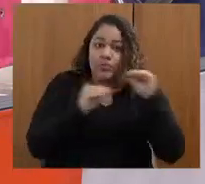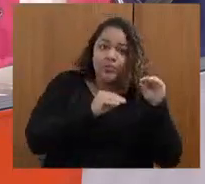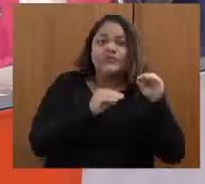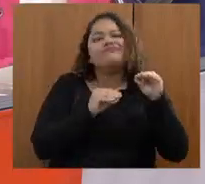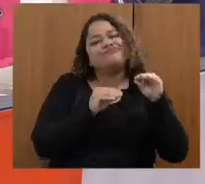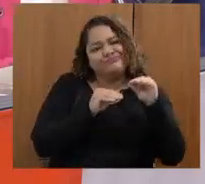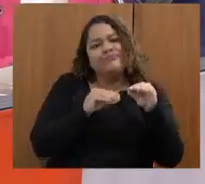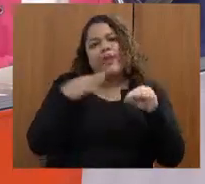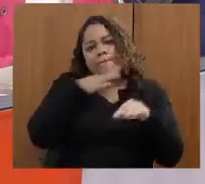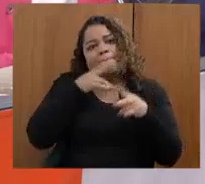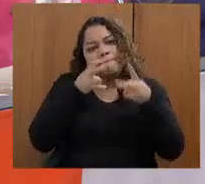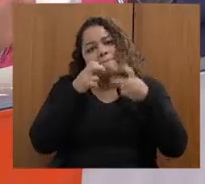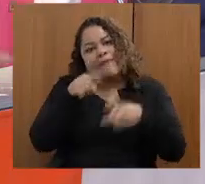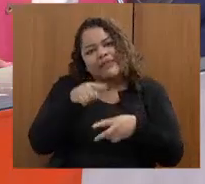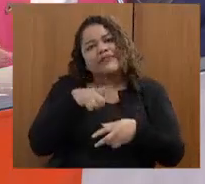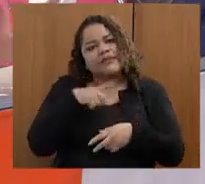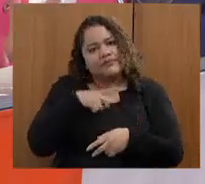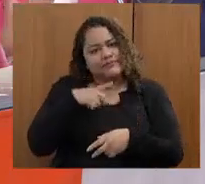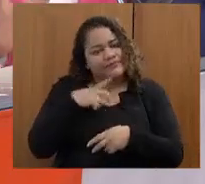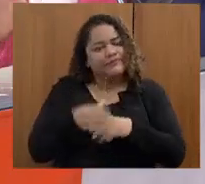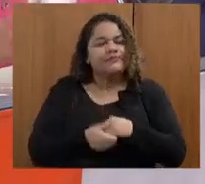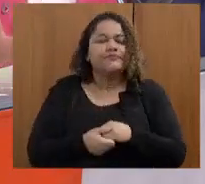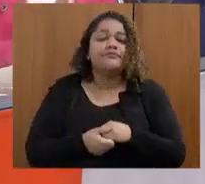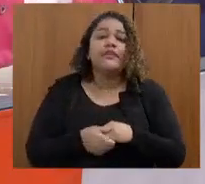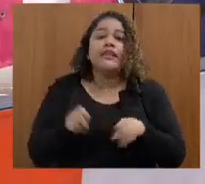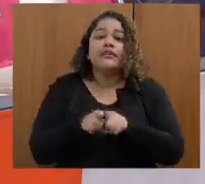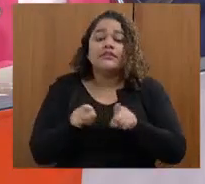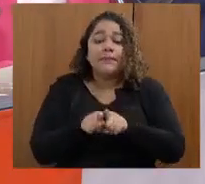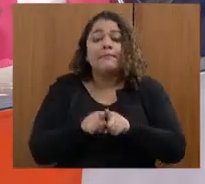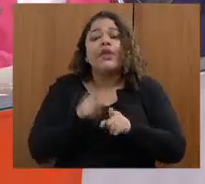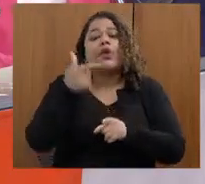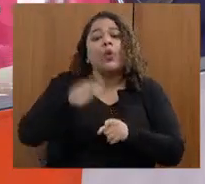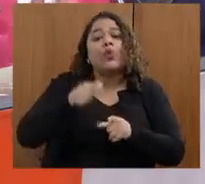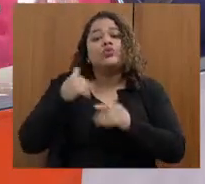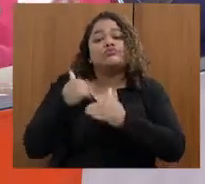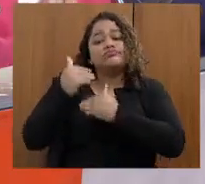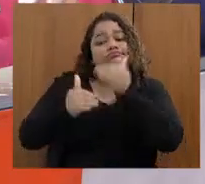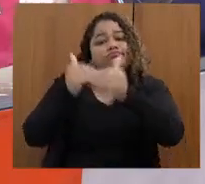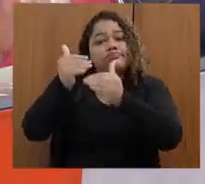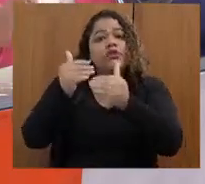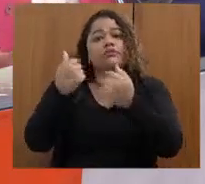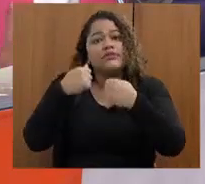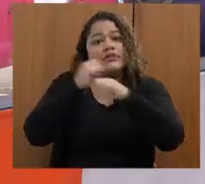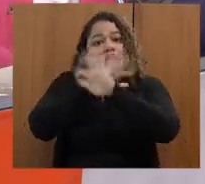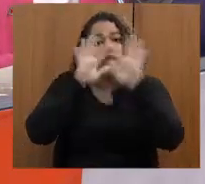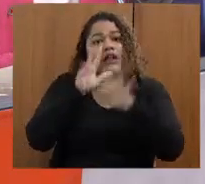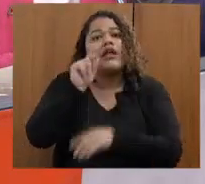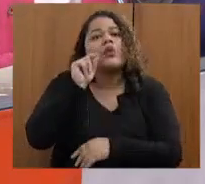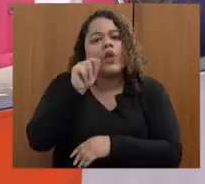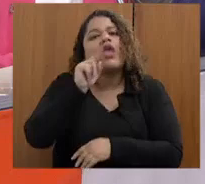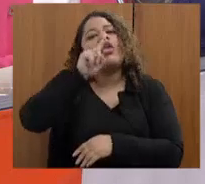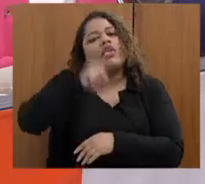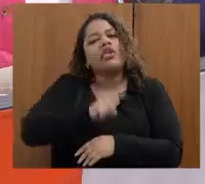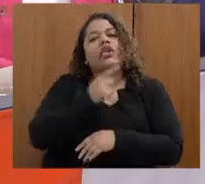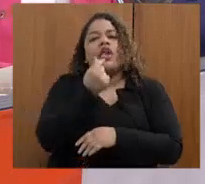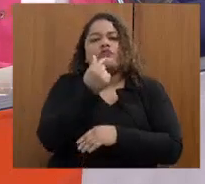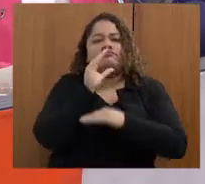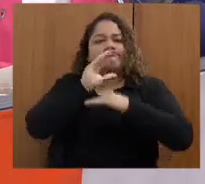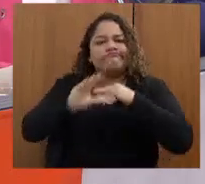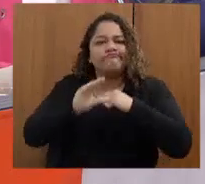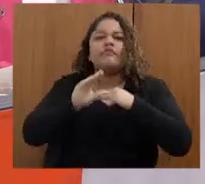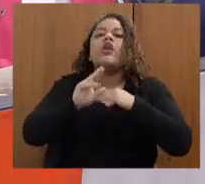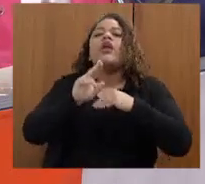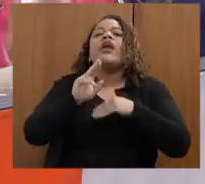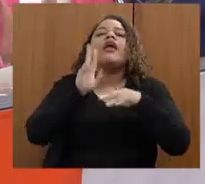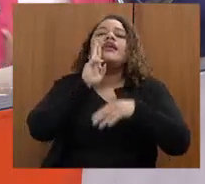que a gente conseguiria avançar com muita clareza seria secretário com a garantia de custeio para restaurante universitário então eu gostaria